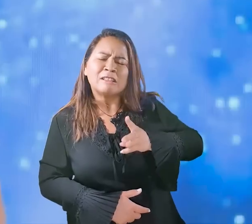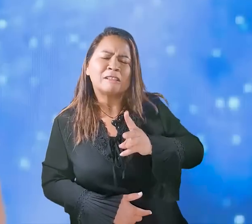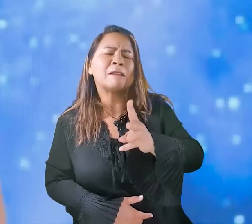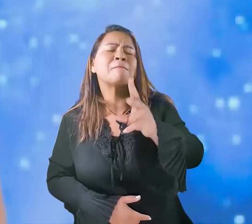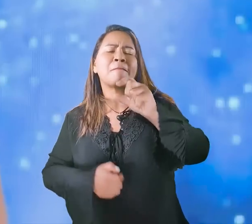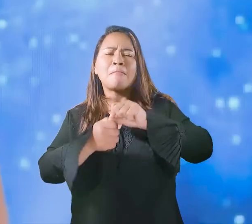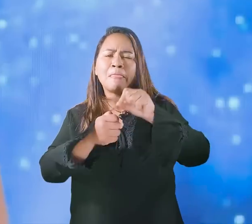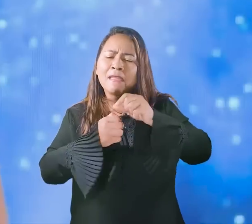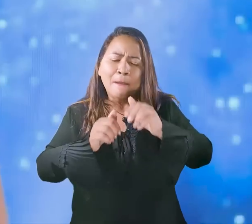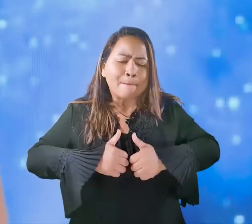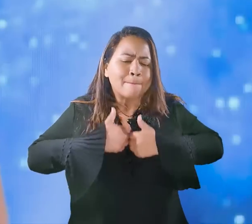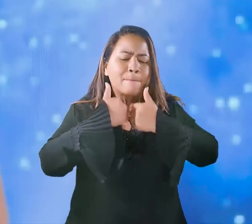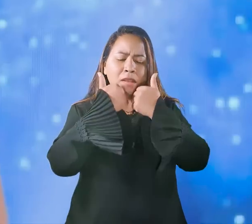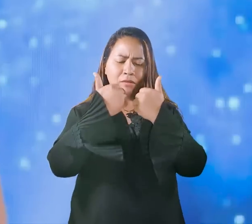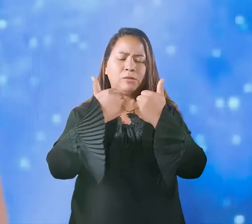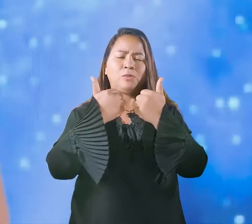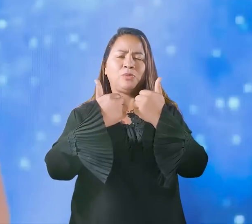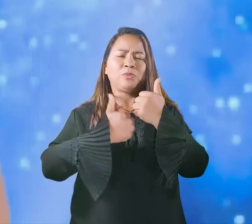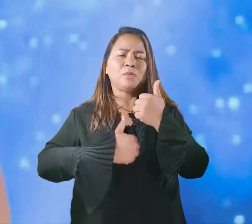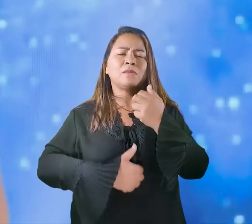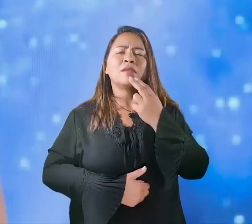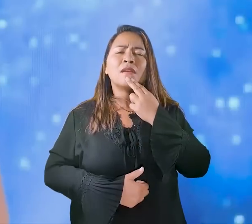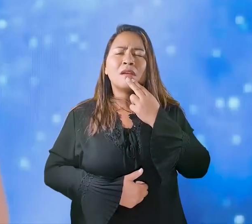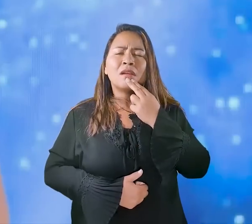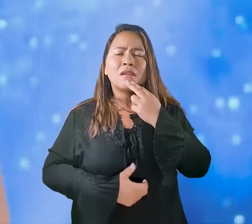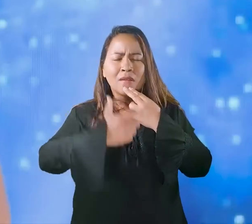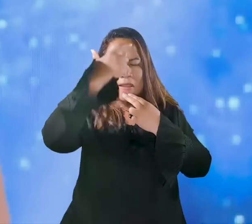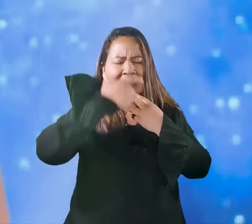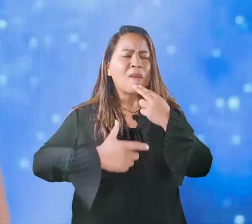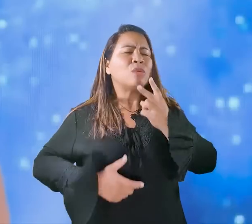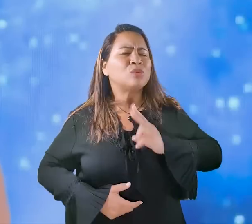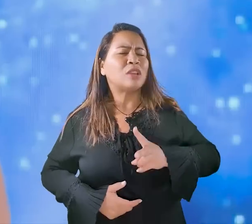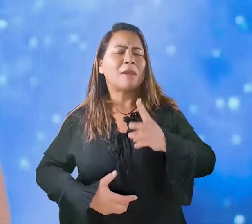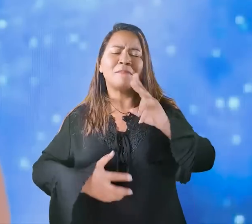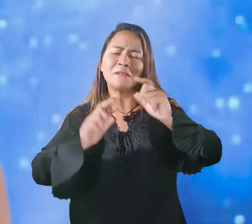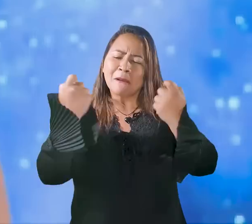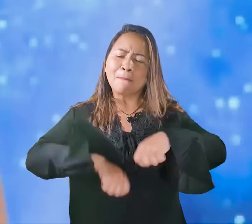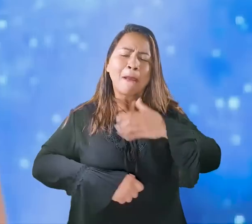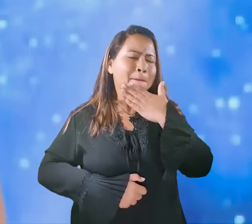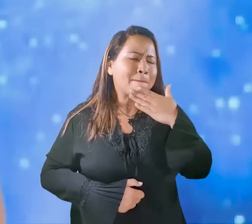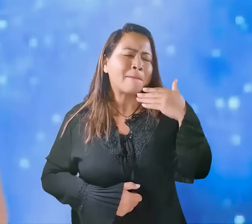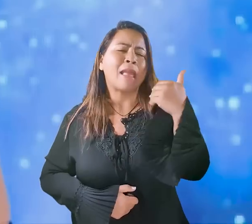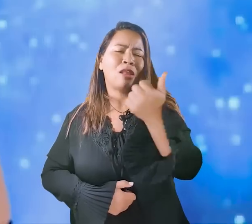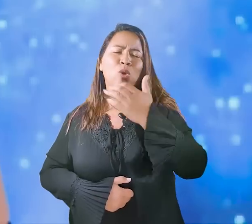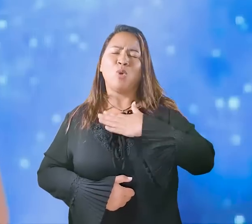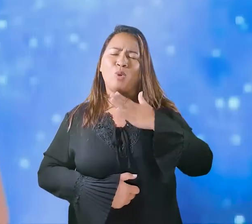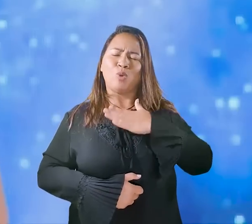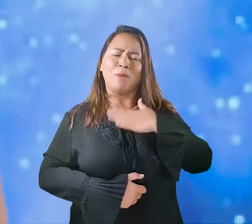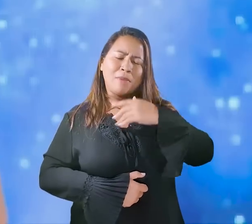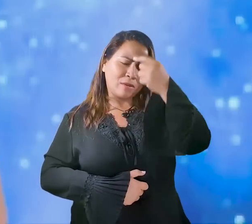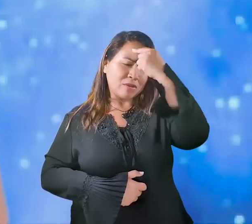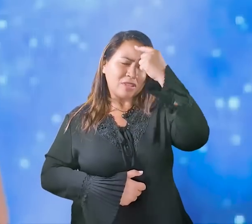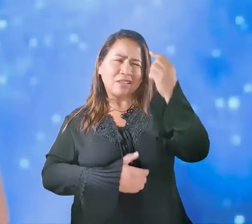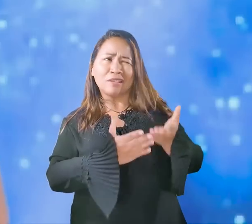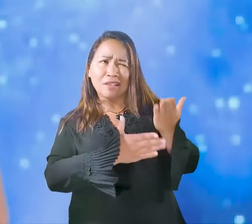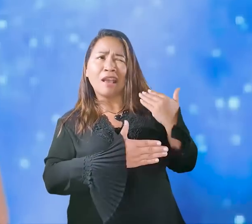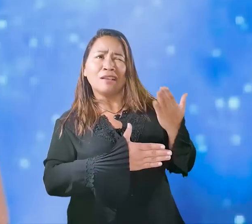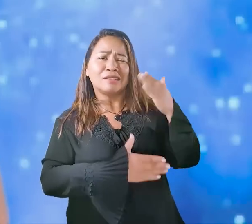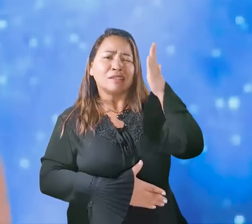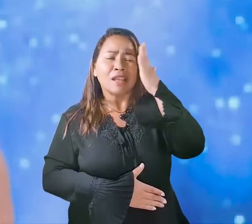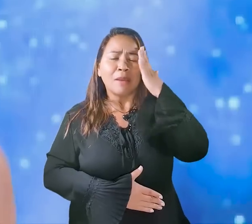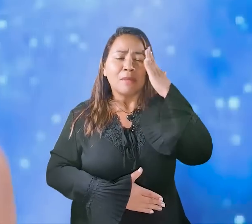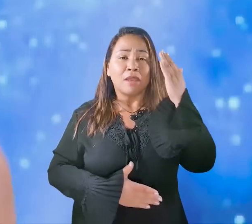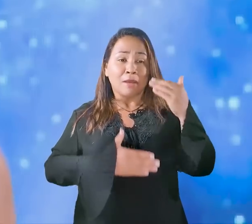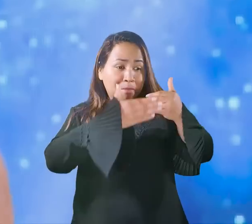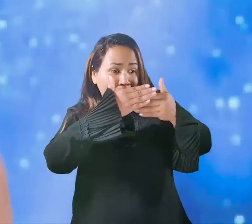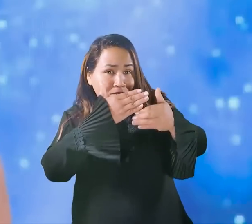Você sempre deu o teu melhor. O melhor que a tua consciência naquele momento sabia fazer. Hoje você sabe fazer diferente, Elaine.